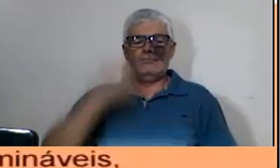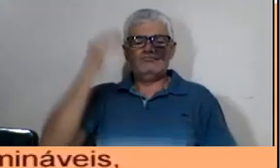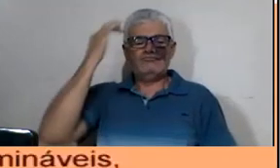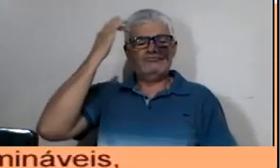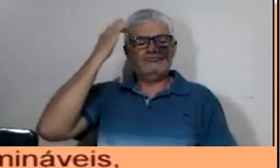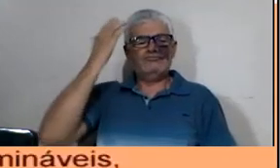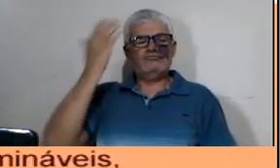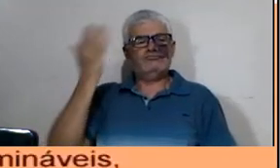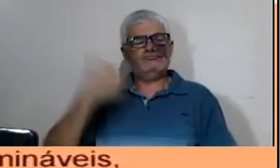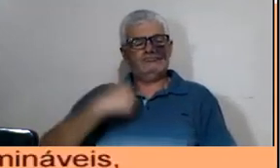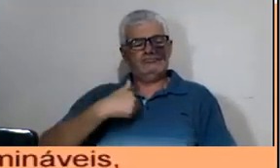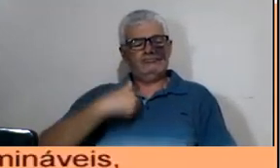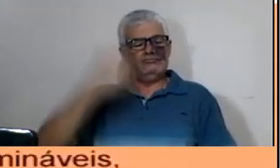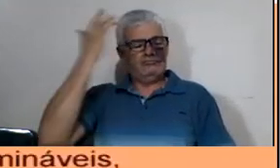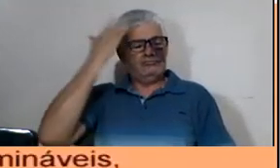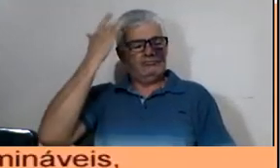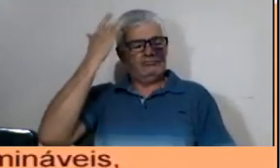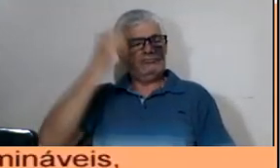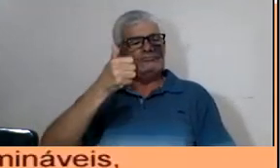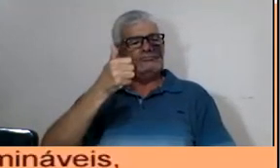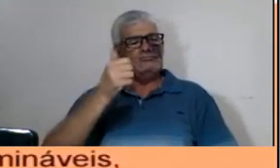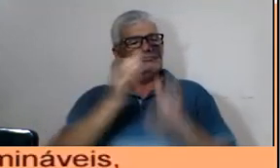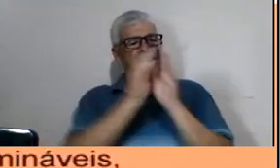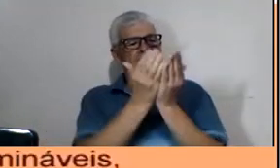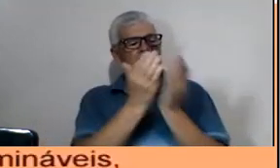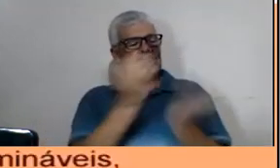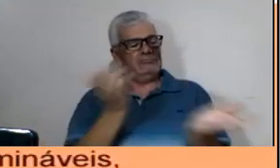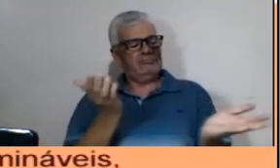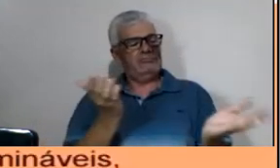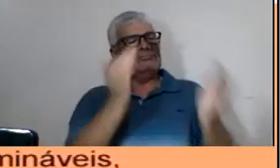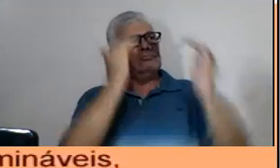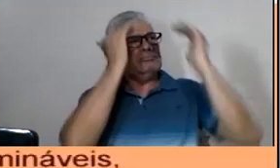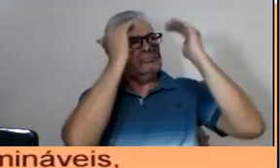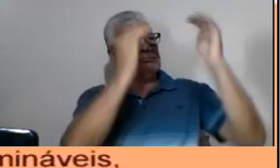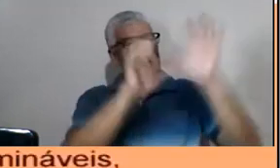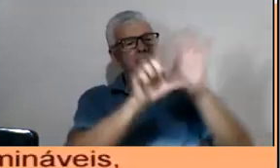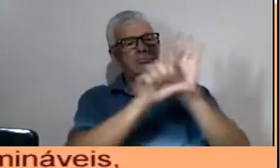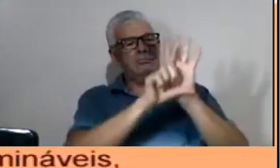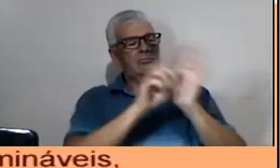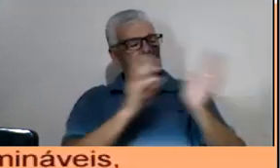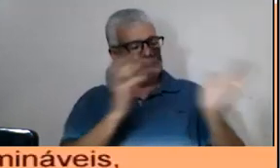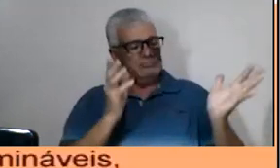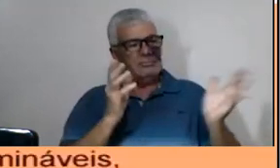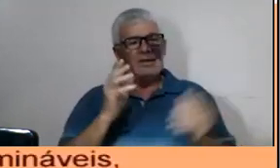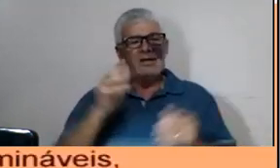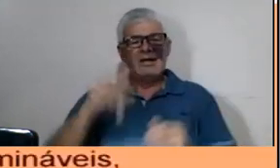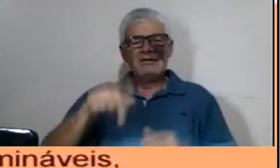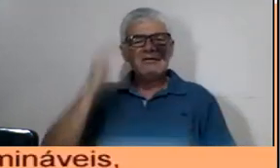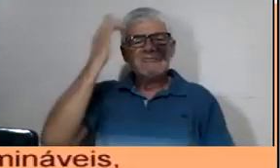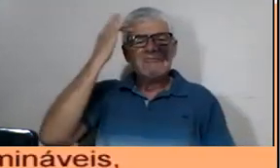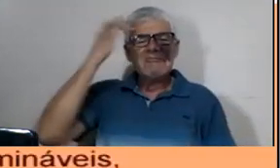que alguns já tinham se estabelecido lá em Babilônia, coisa e tal, e não quiseram ir. Eles ficaram assim